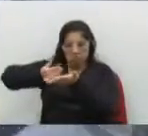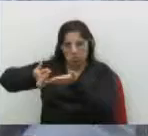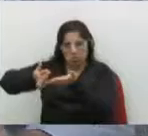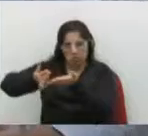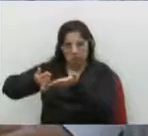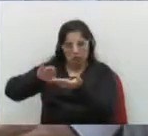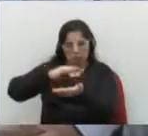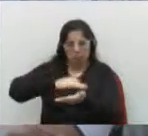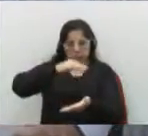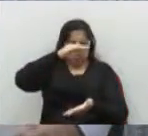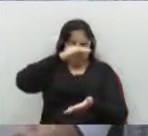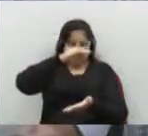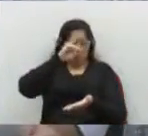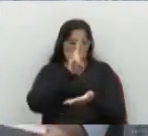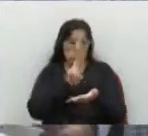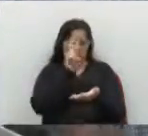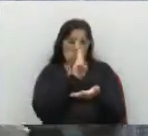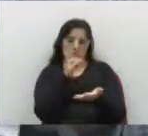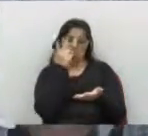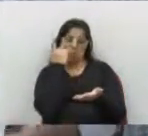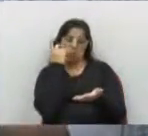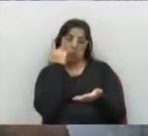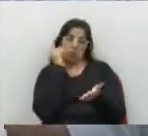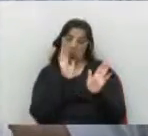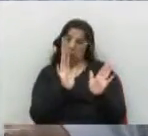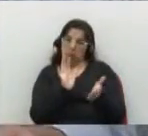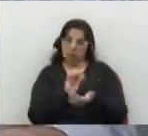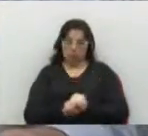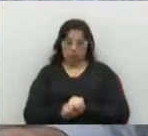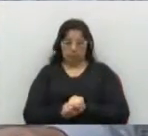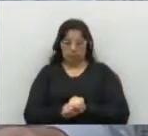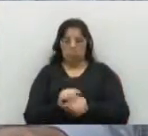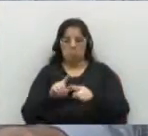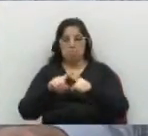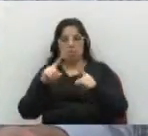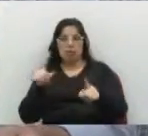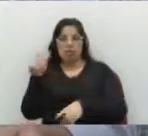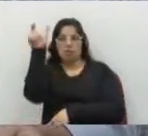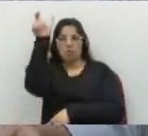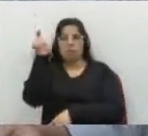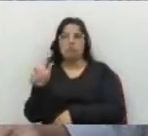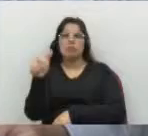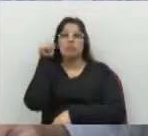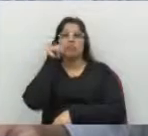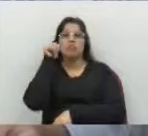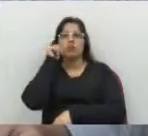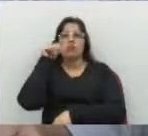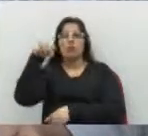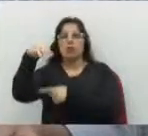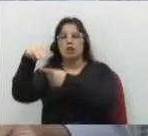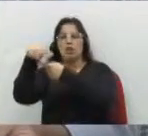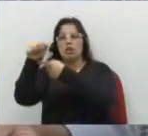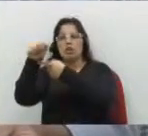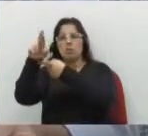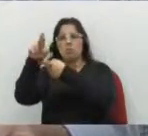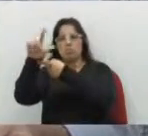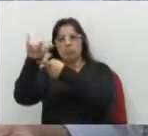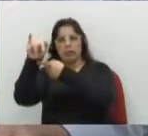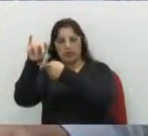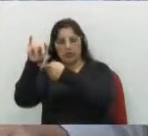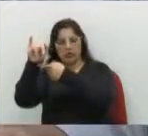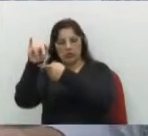Mas a dona Marli disse que a escola não fez isto. A hora que pegava o saquinho, estava 1